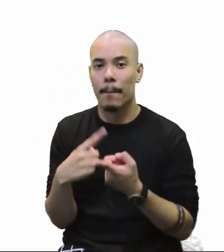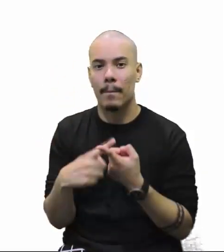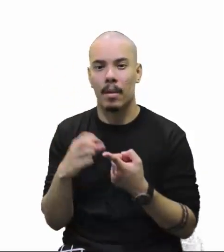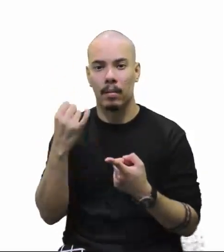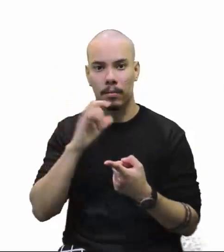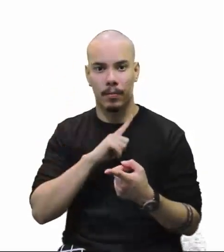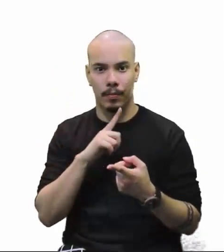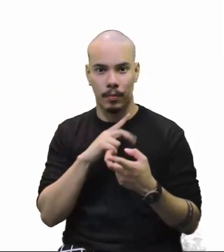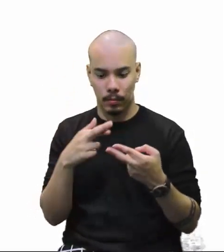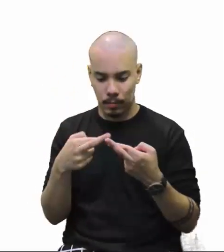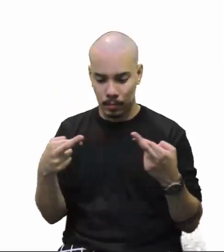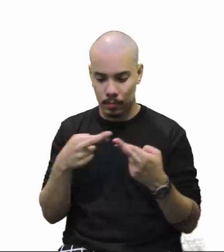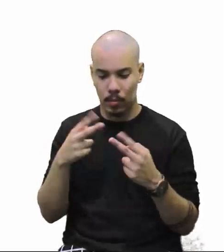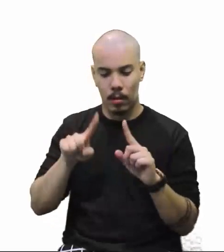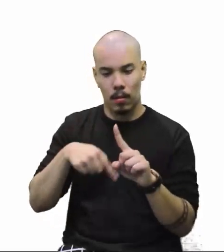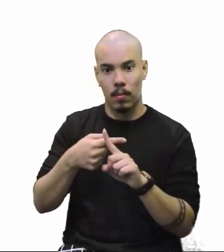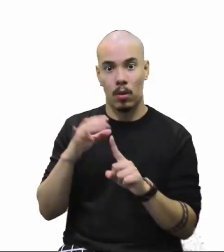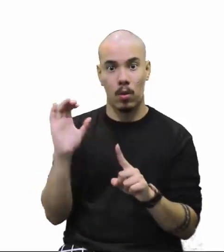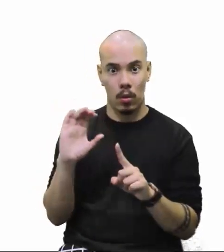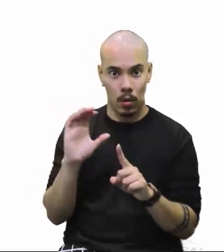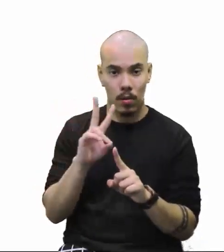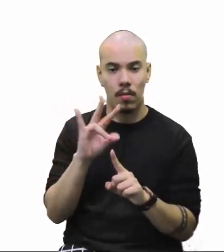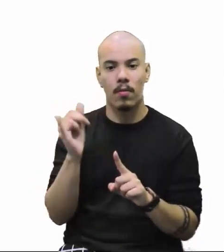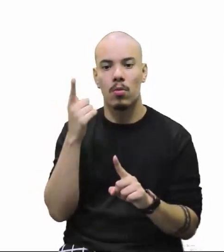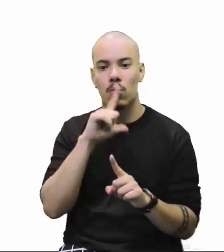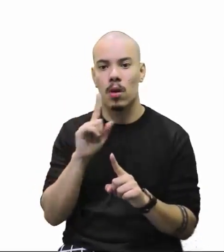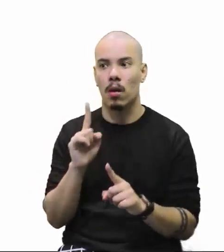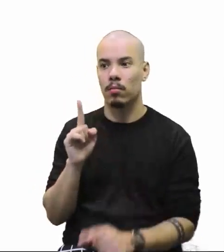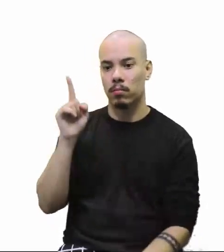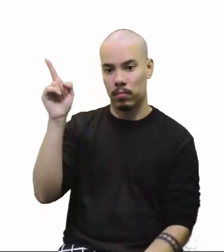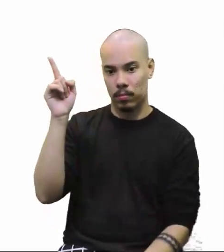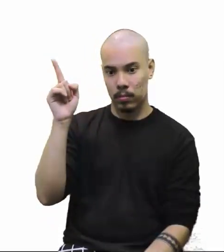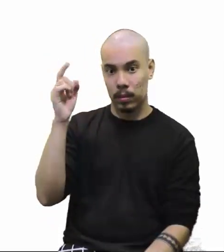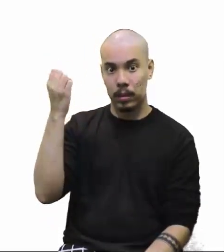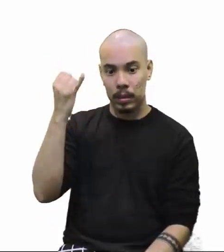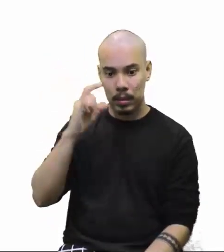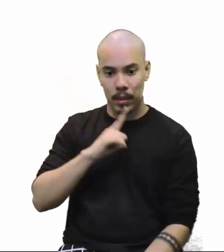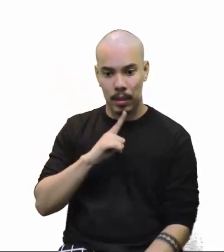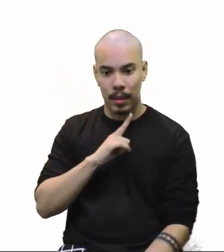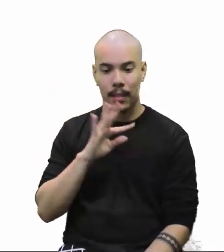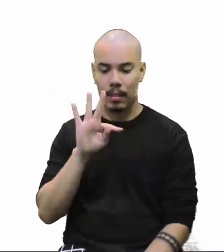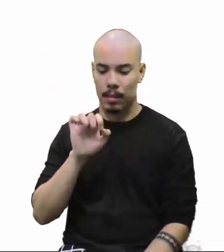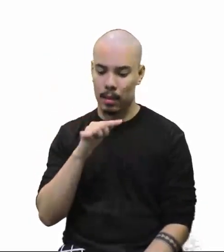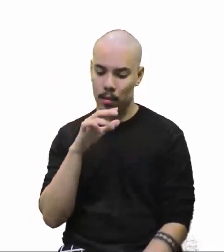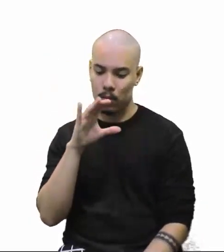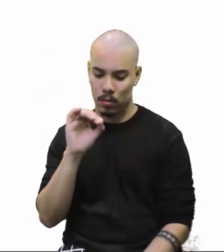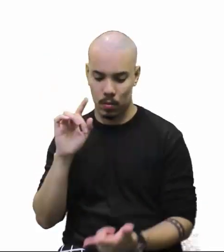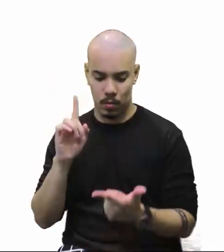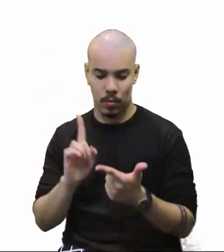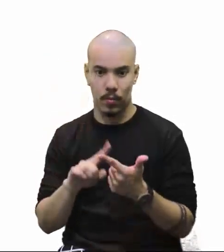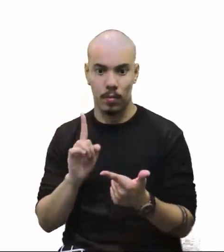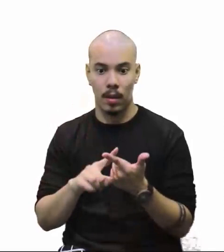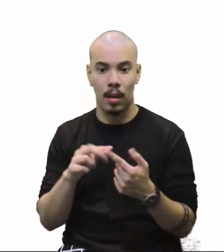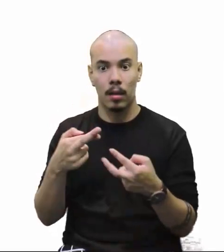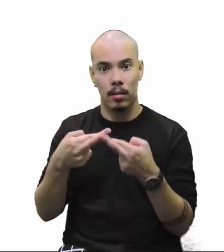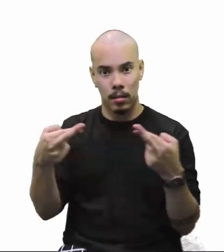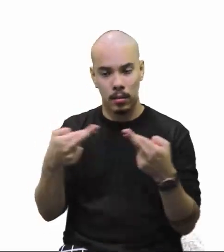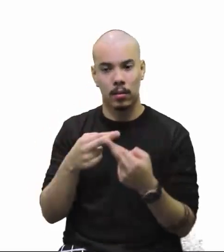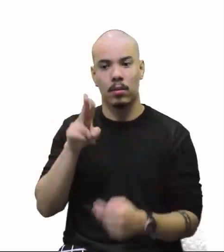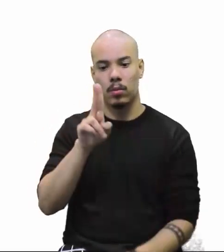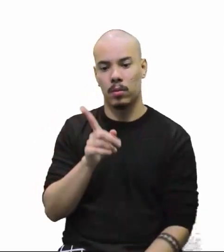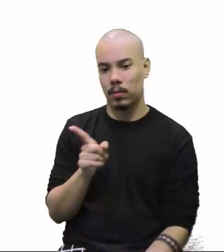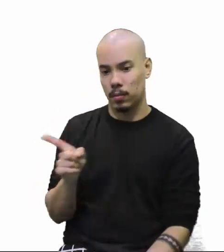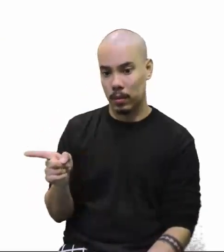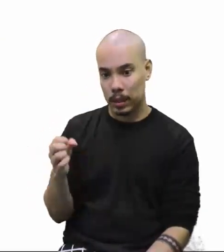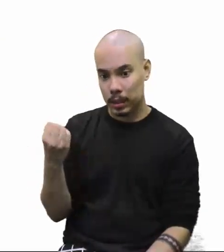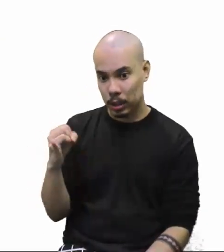tiver resistência e corrente, você usa a primeira de cima. Se tiver tensão e resistência, usa essa outra. E se tiver corrente e tensão, usa